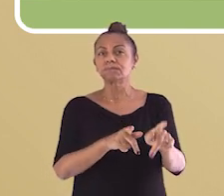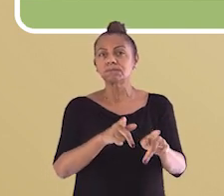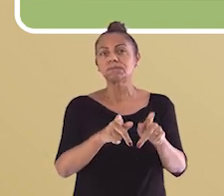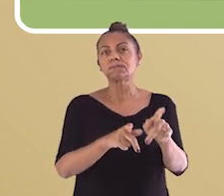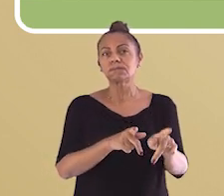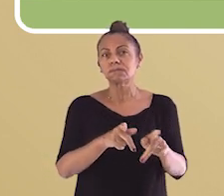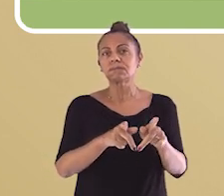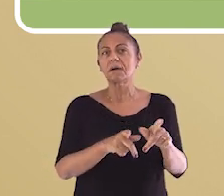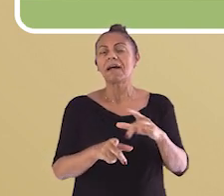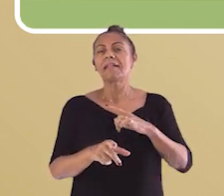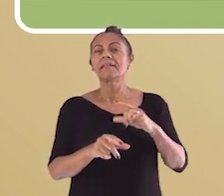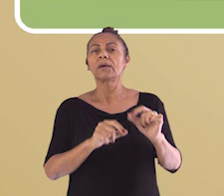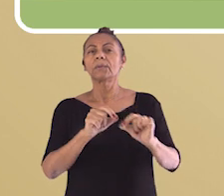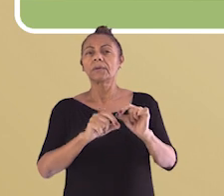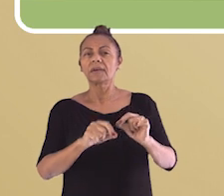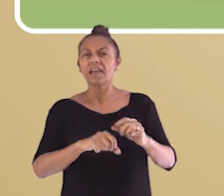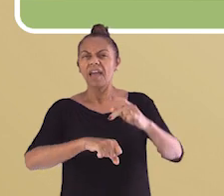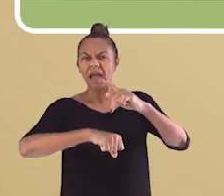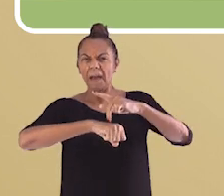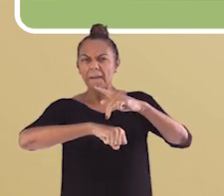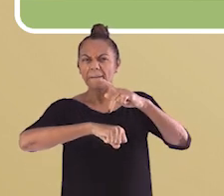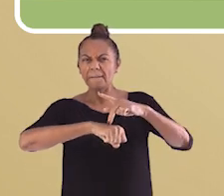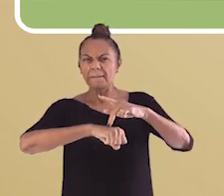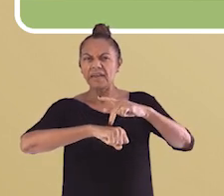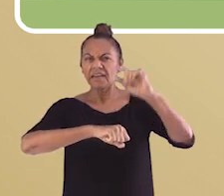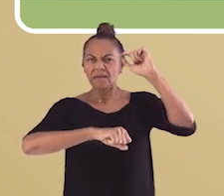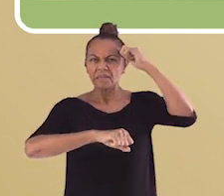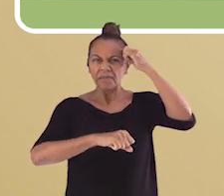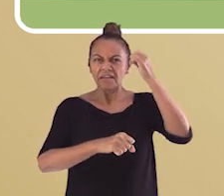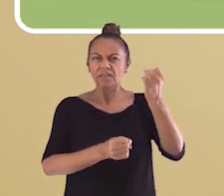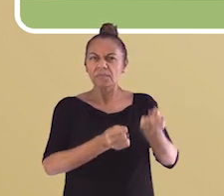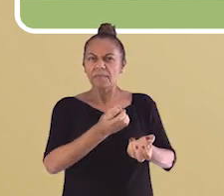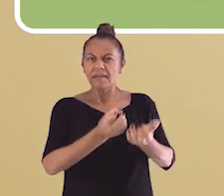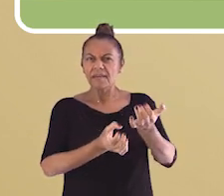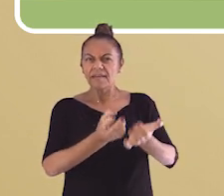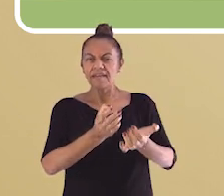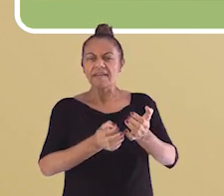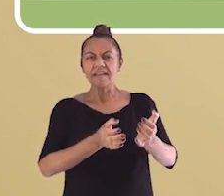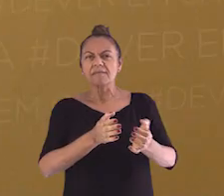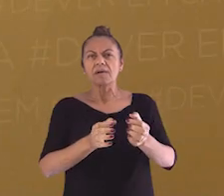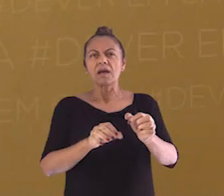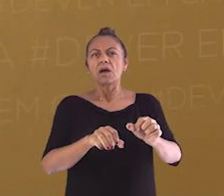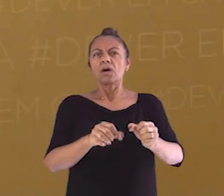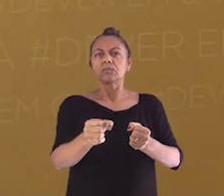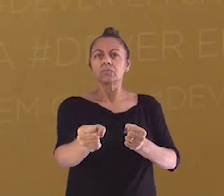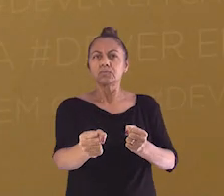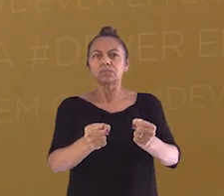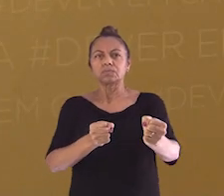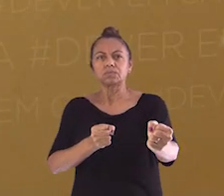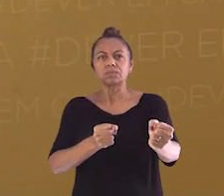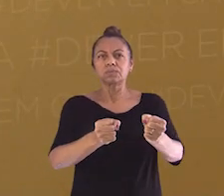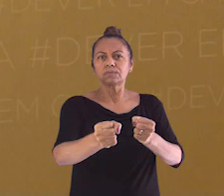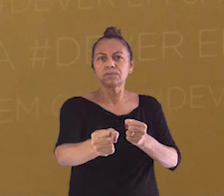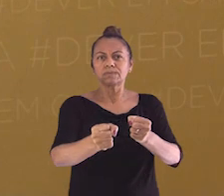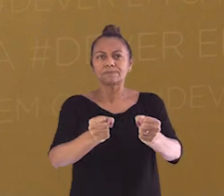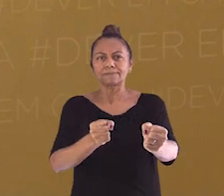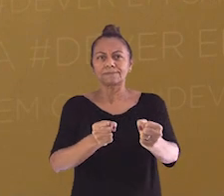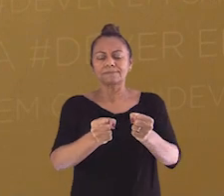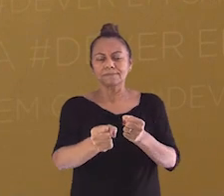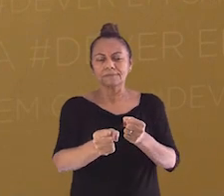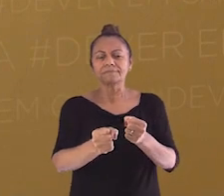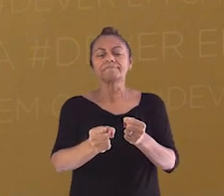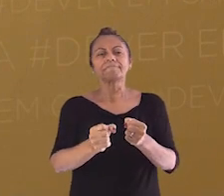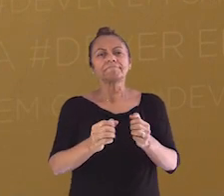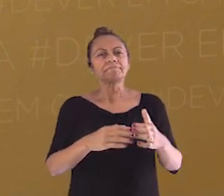vapor, com a queima do carvão mineral. As indústrias também começaram a aumentar a sua capacidade